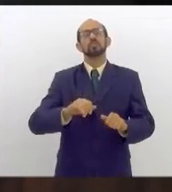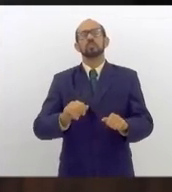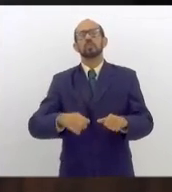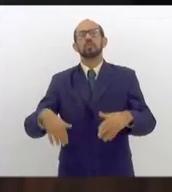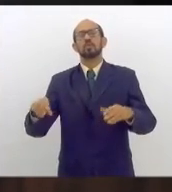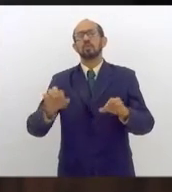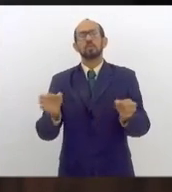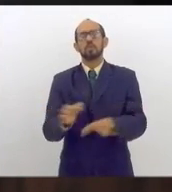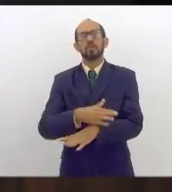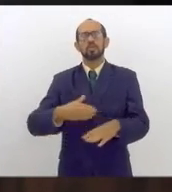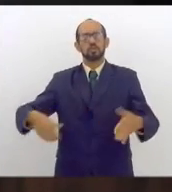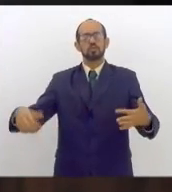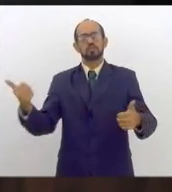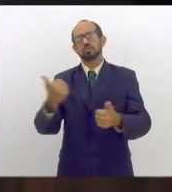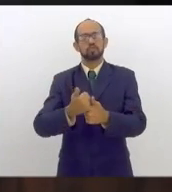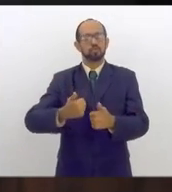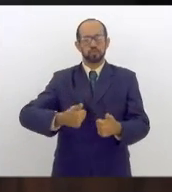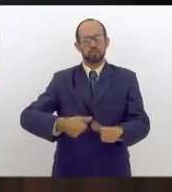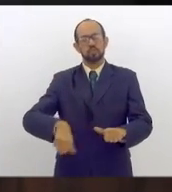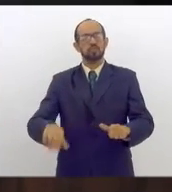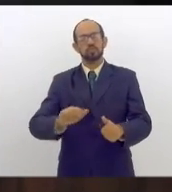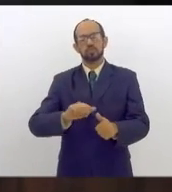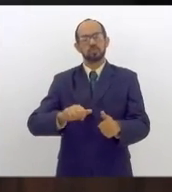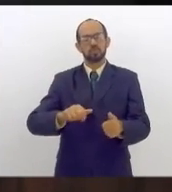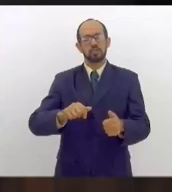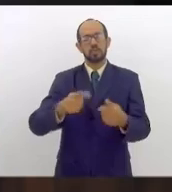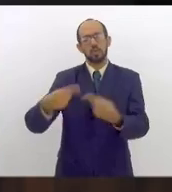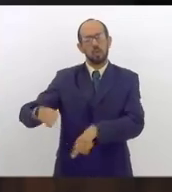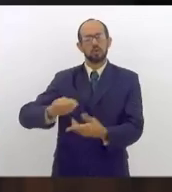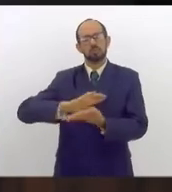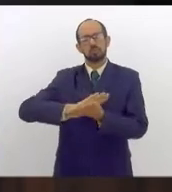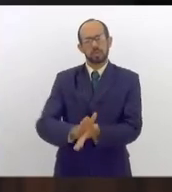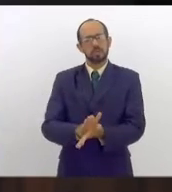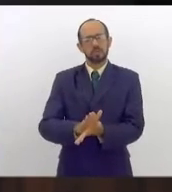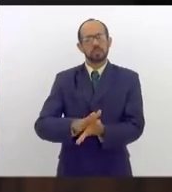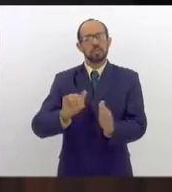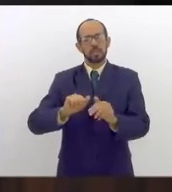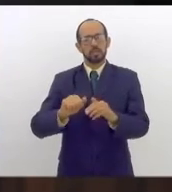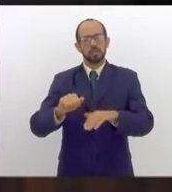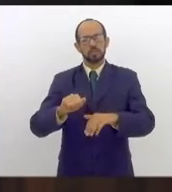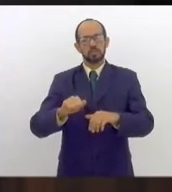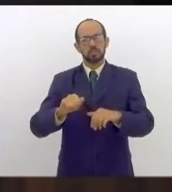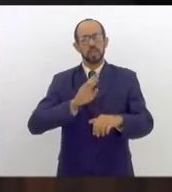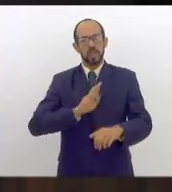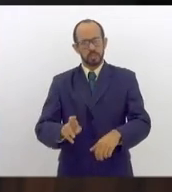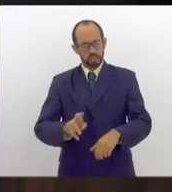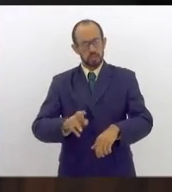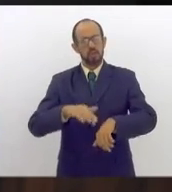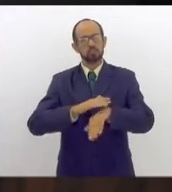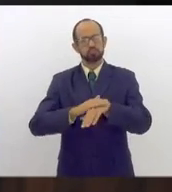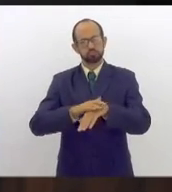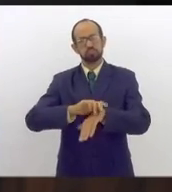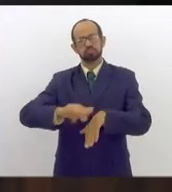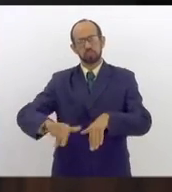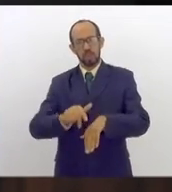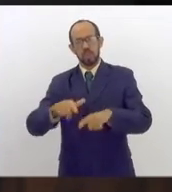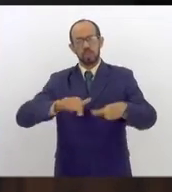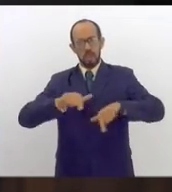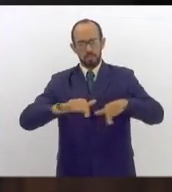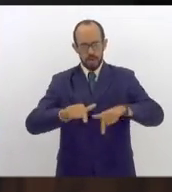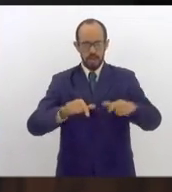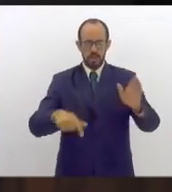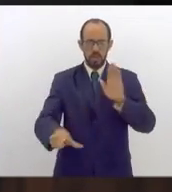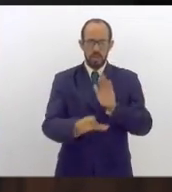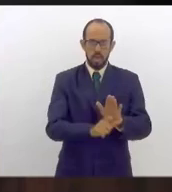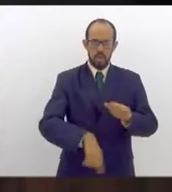de combate à discriminação, preconceito de raça, cor, etnia, religião, procedência nacional, favorável. De trabalho, legislação social